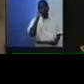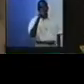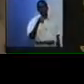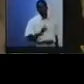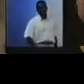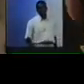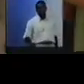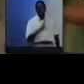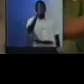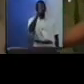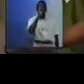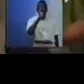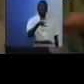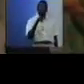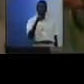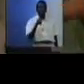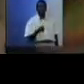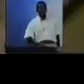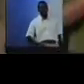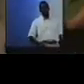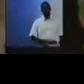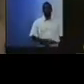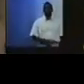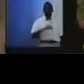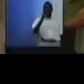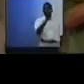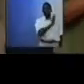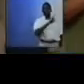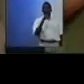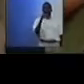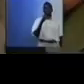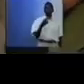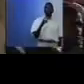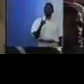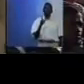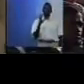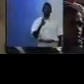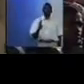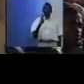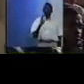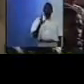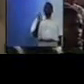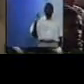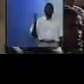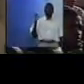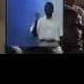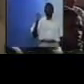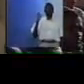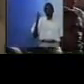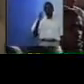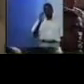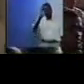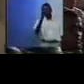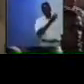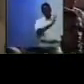que que as pessoas precisam fugir com a droga, com o antidepressivo, com o álcool? Porque elas não têm coragem de olhar no espelho, porque elas não